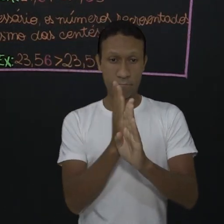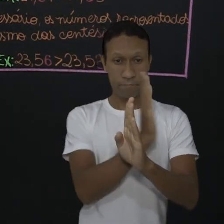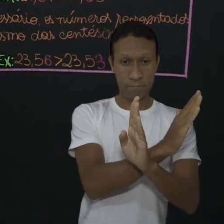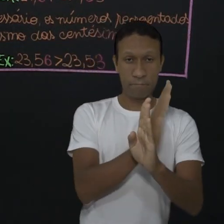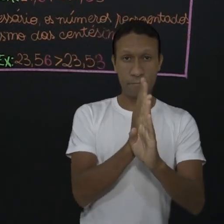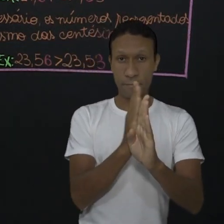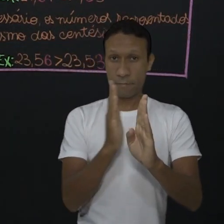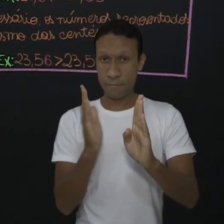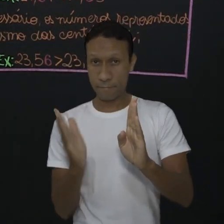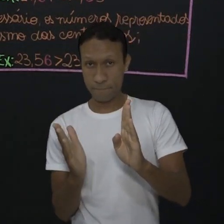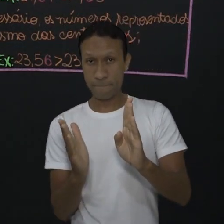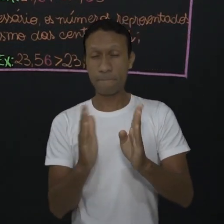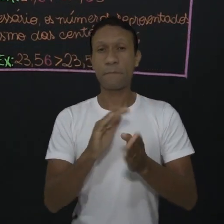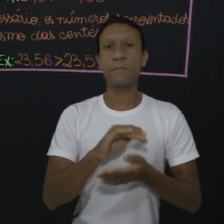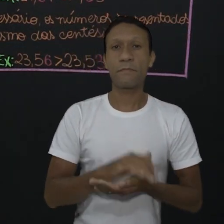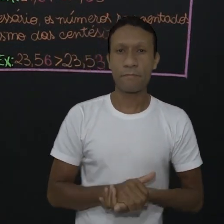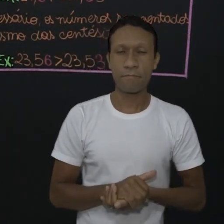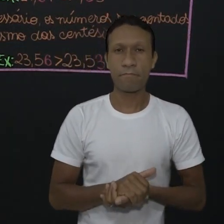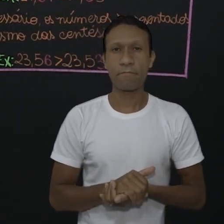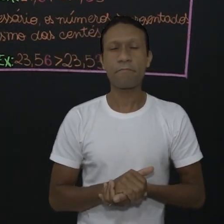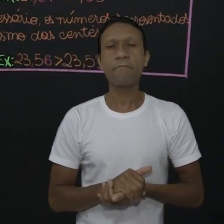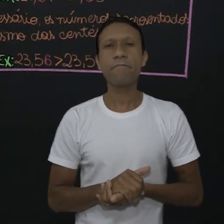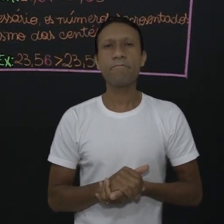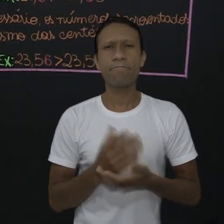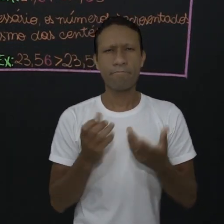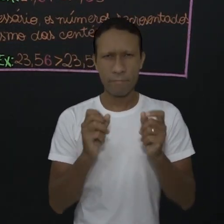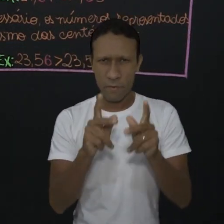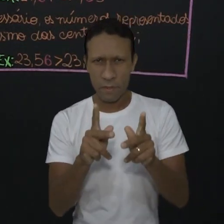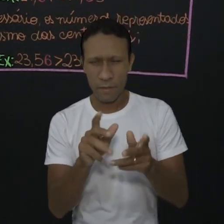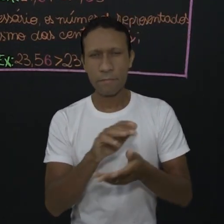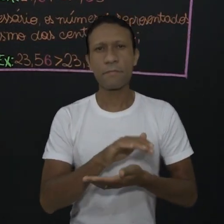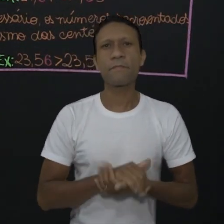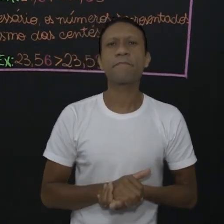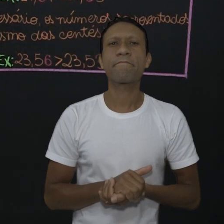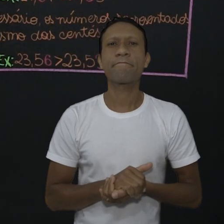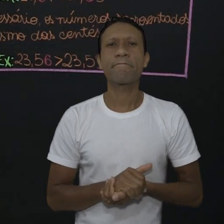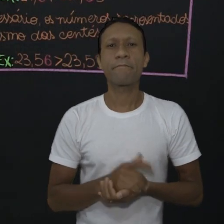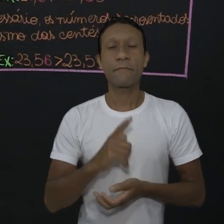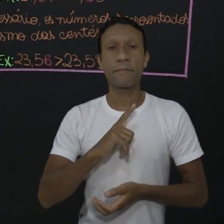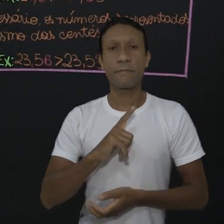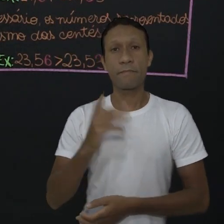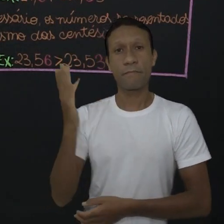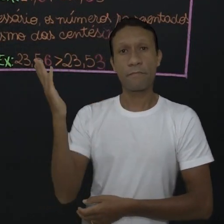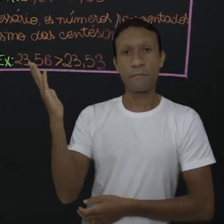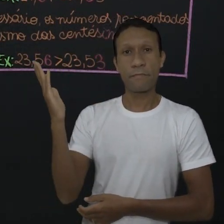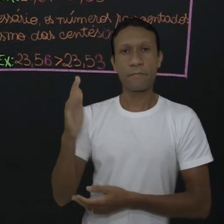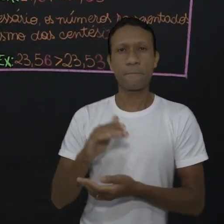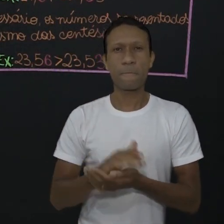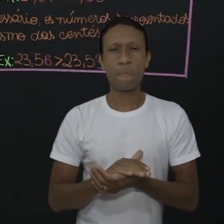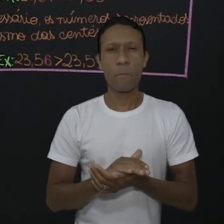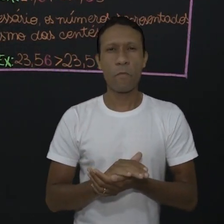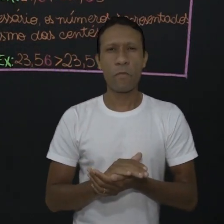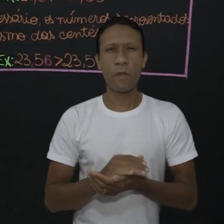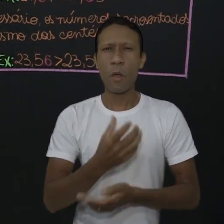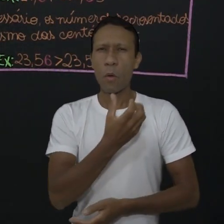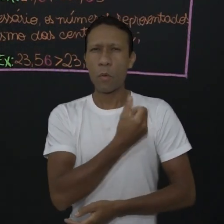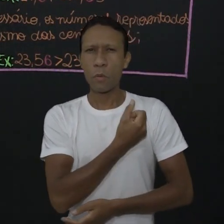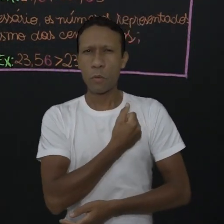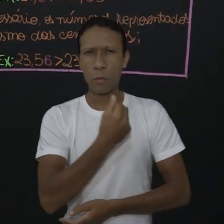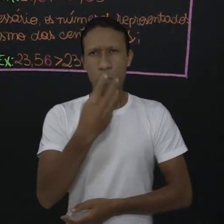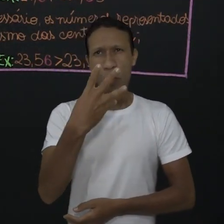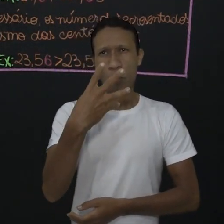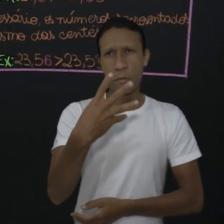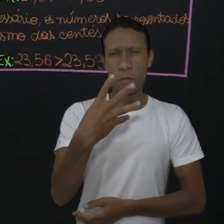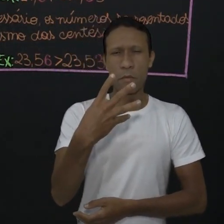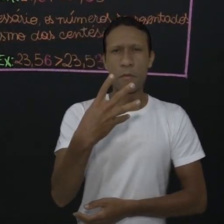direita dela é considerada a parte decimal. Bacana? Então nós temos aqui, olha só, esse número 4,